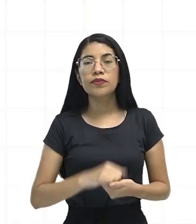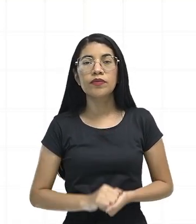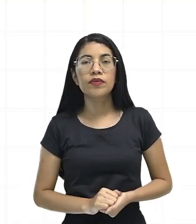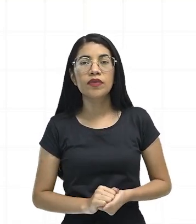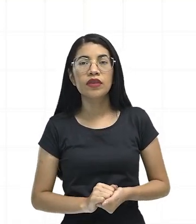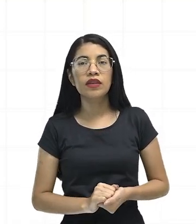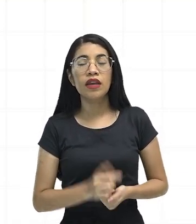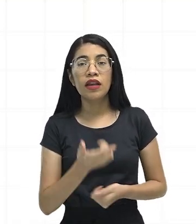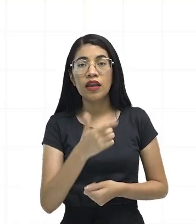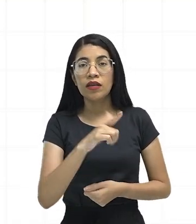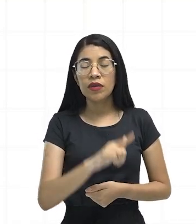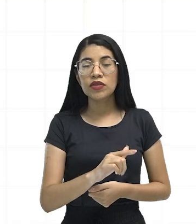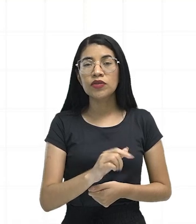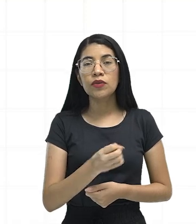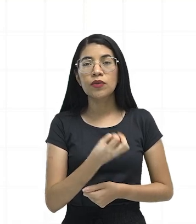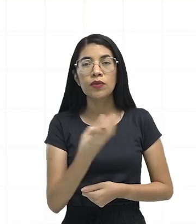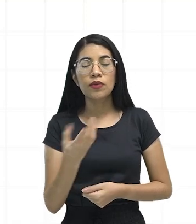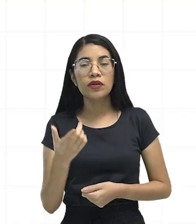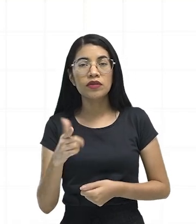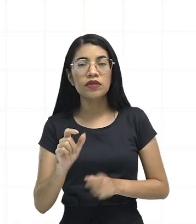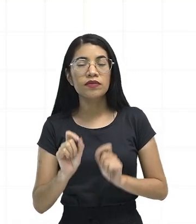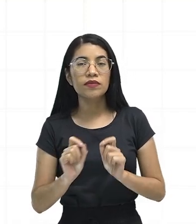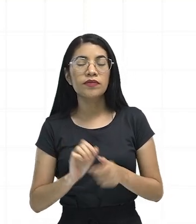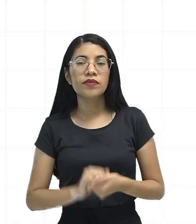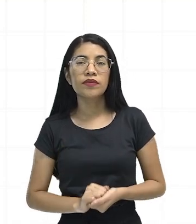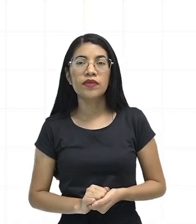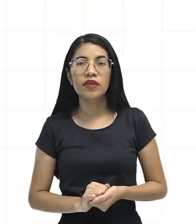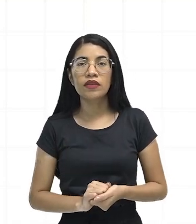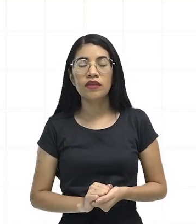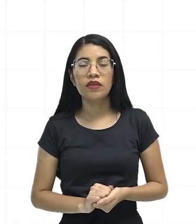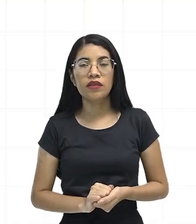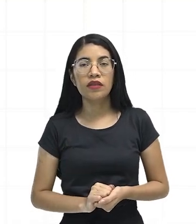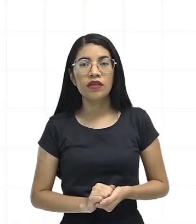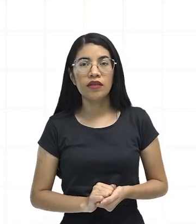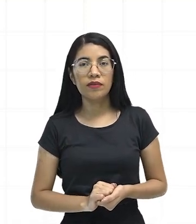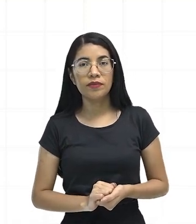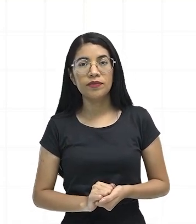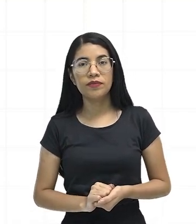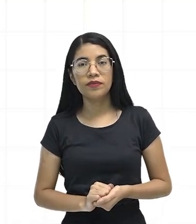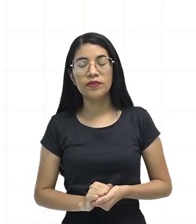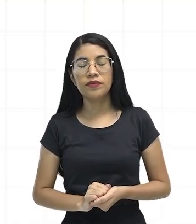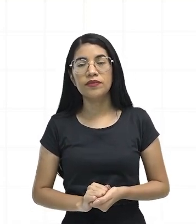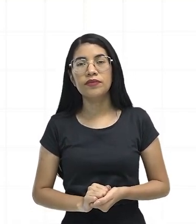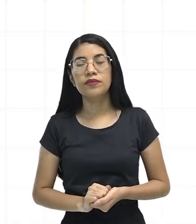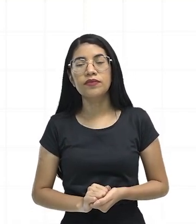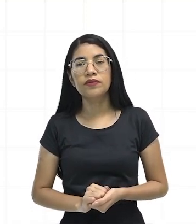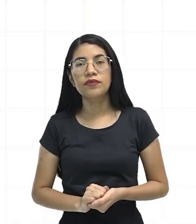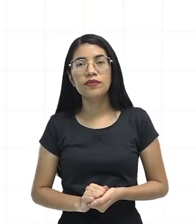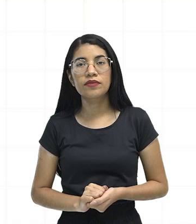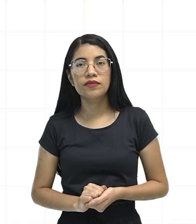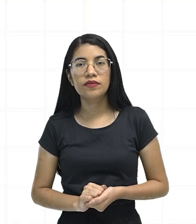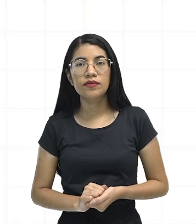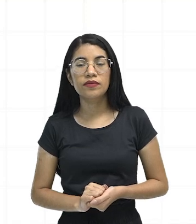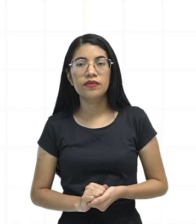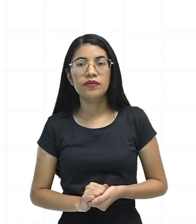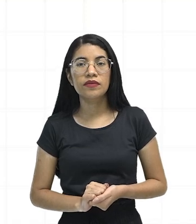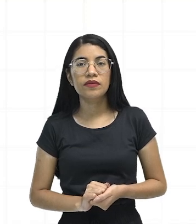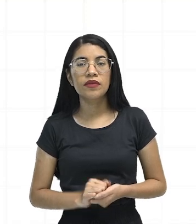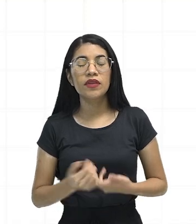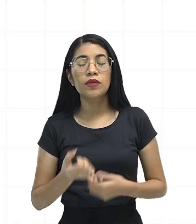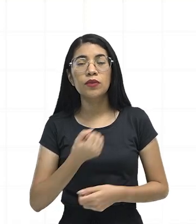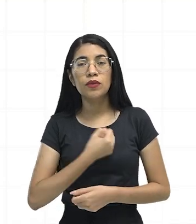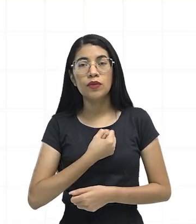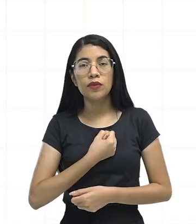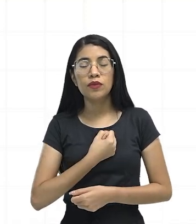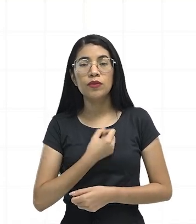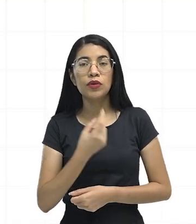apareceu 1, 2, 3, 4, 5, 6, 7 vezes.